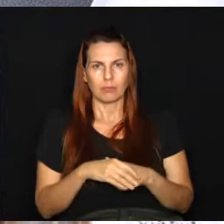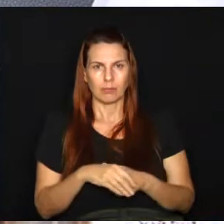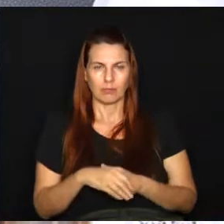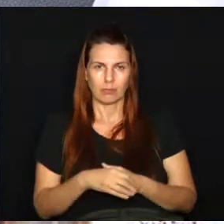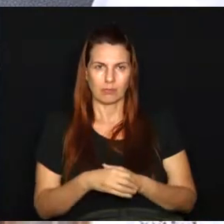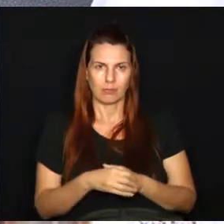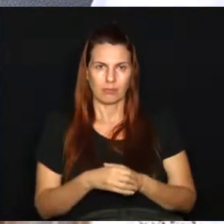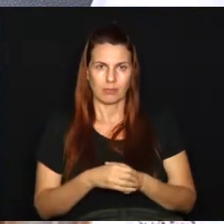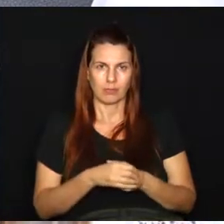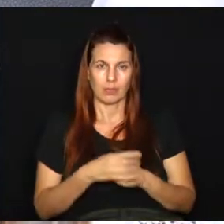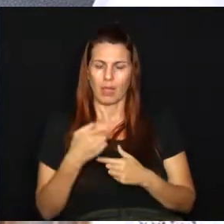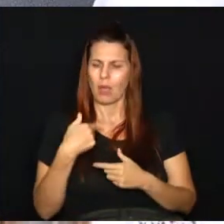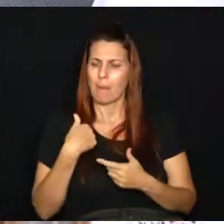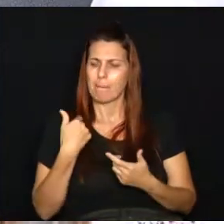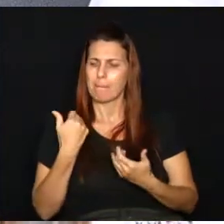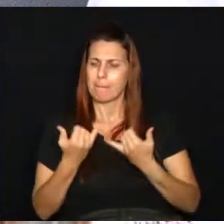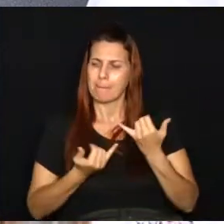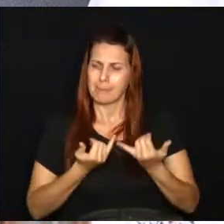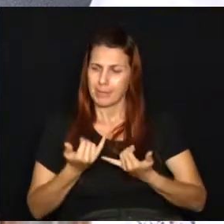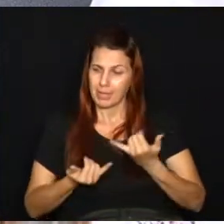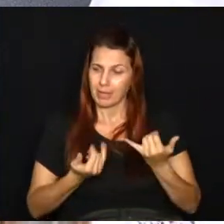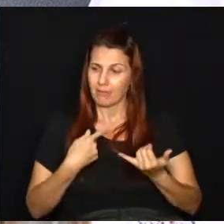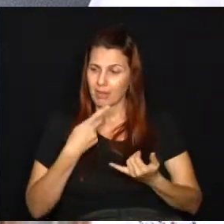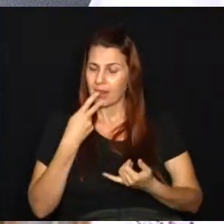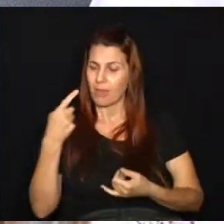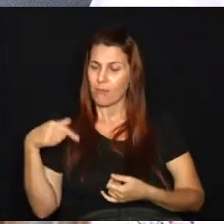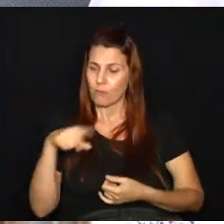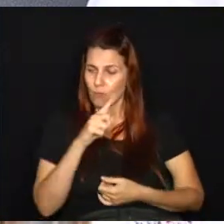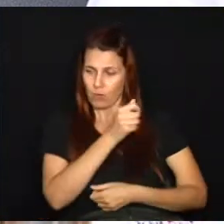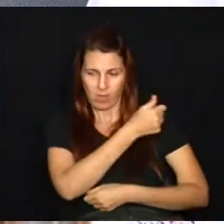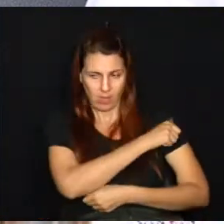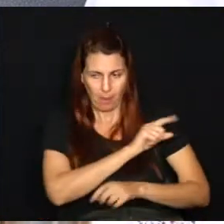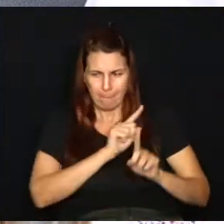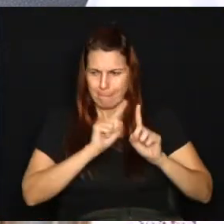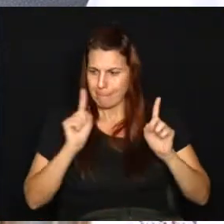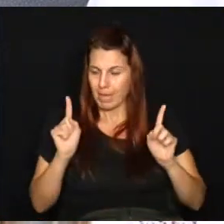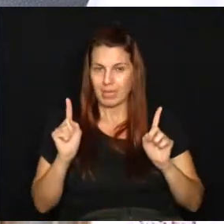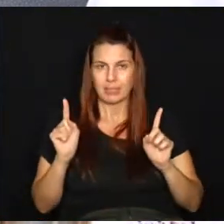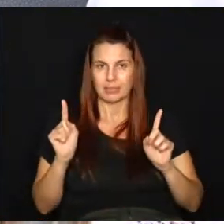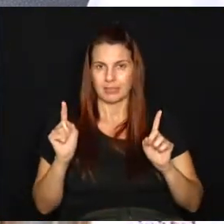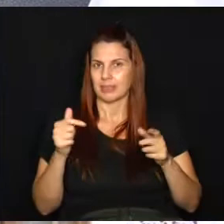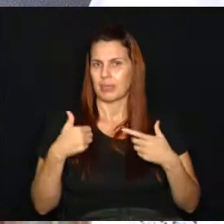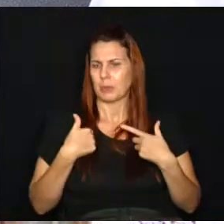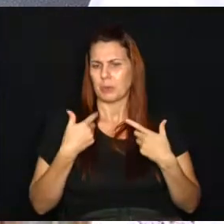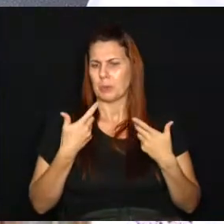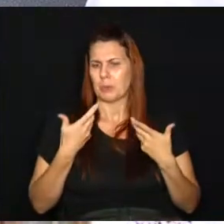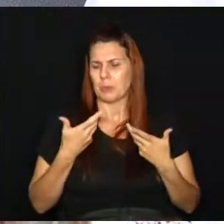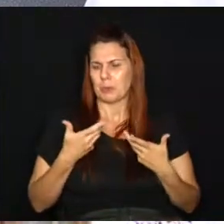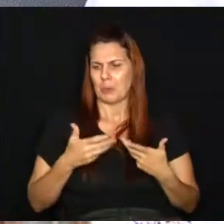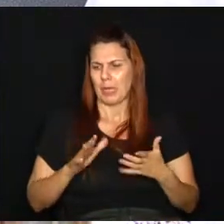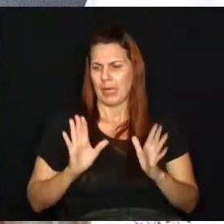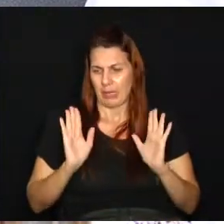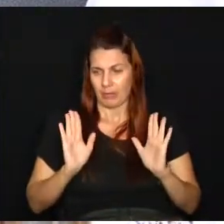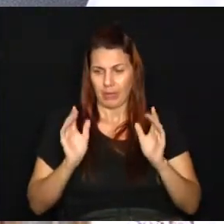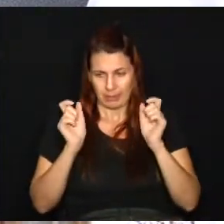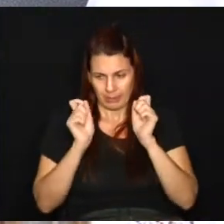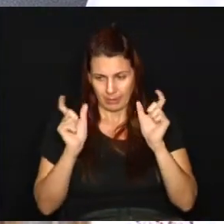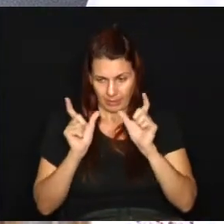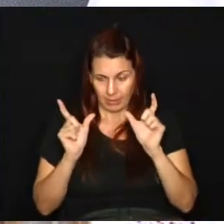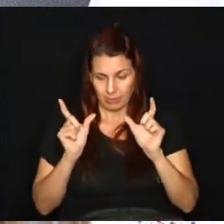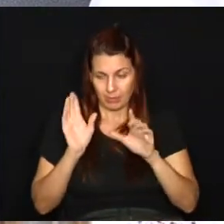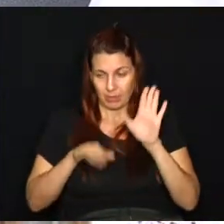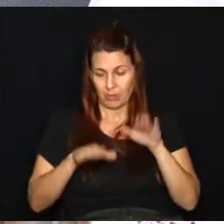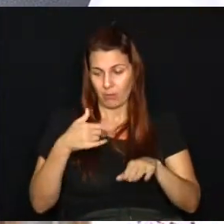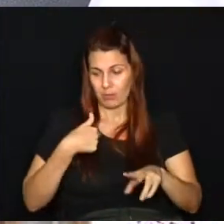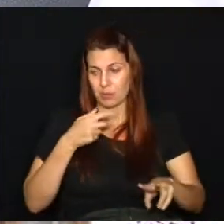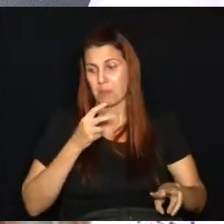E eu brinquei com ela, falei, eu vou para o Rio de Janeiro, mas não vou, né, fiquem atentos comigo, porque eu posso ser